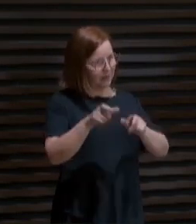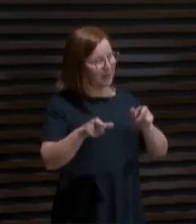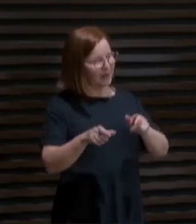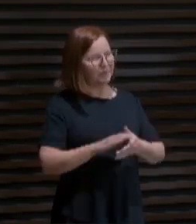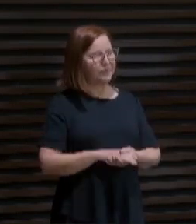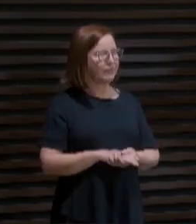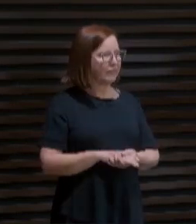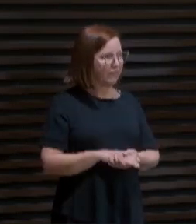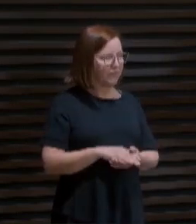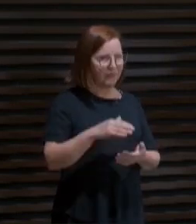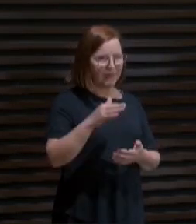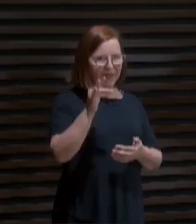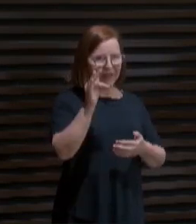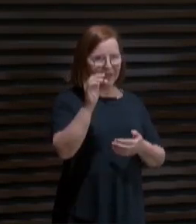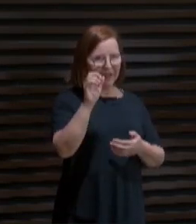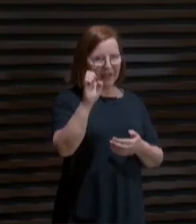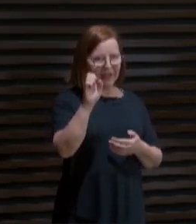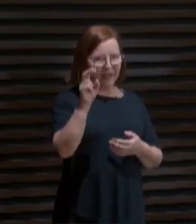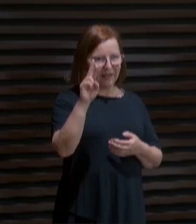O Fernando eu amo com